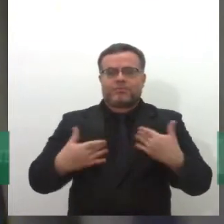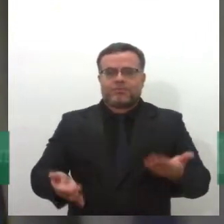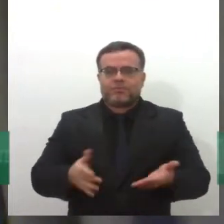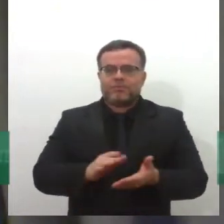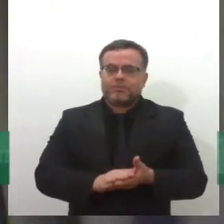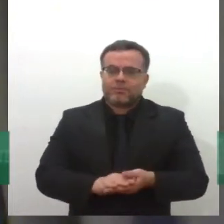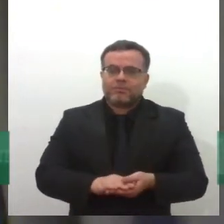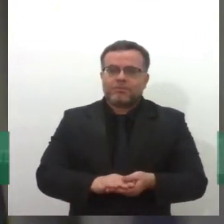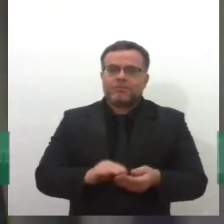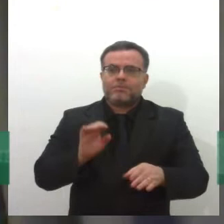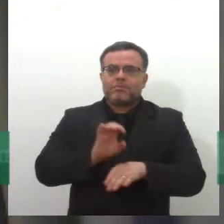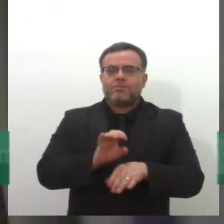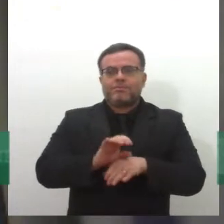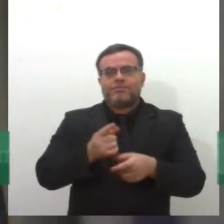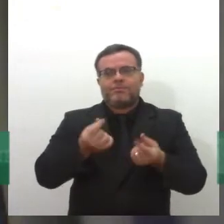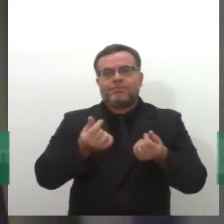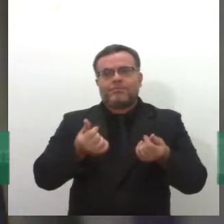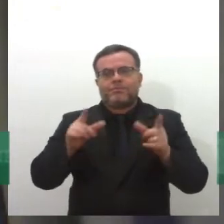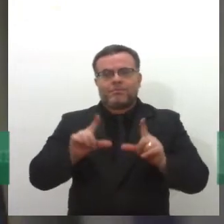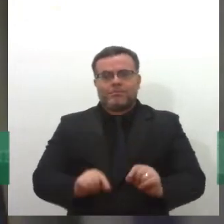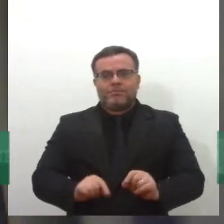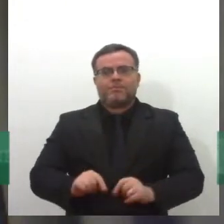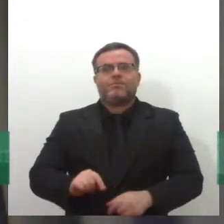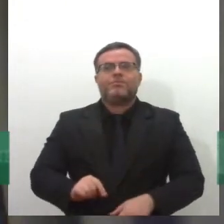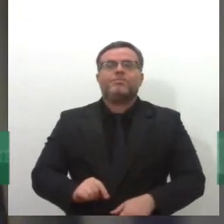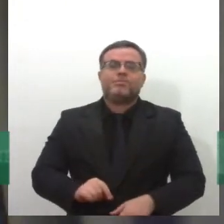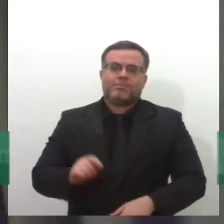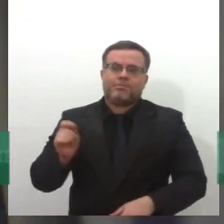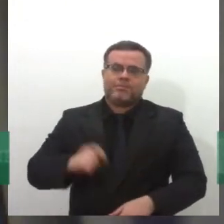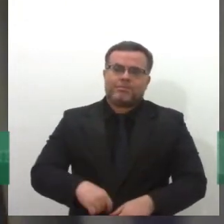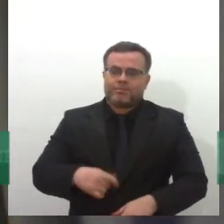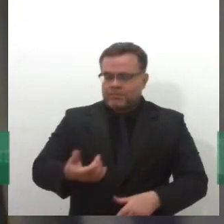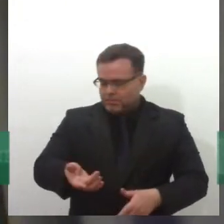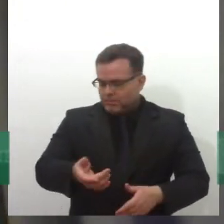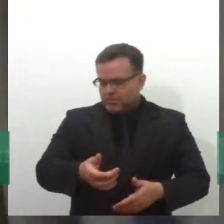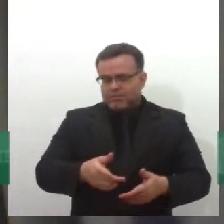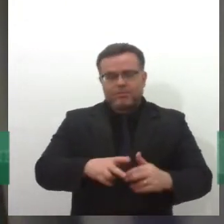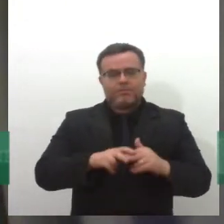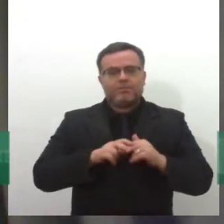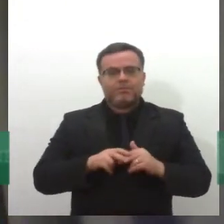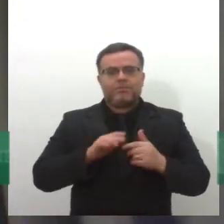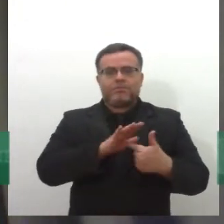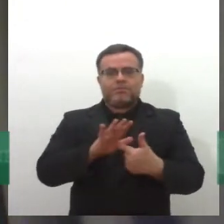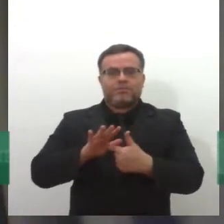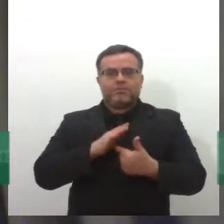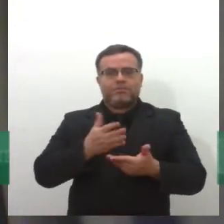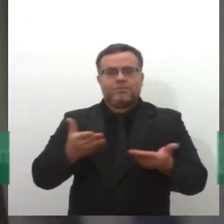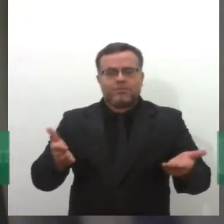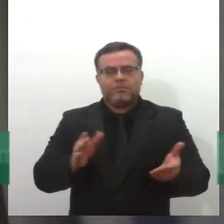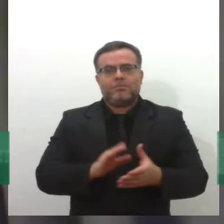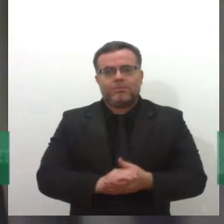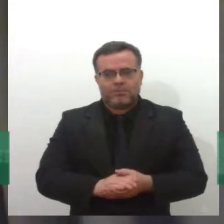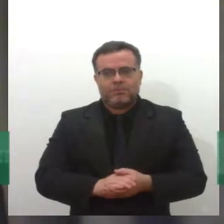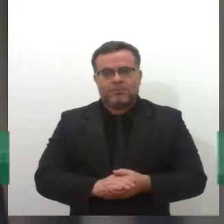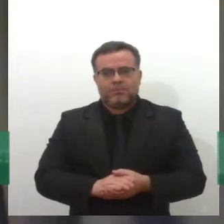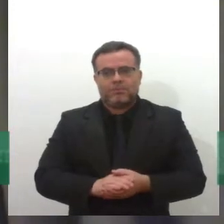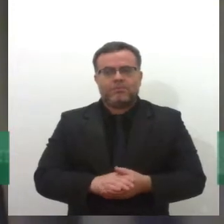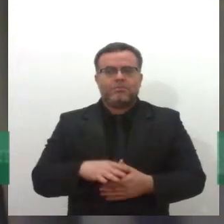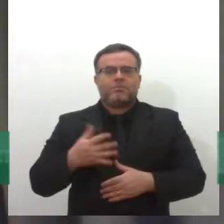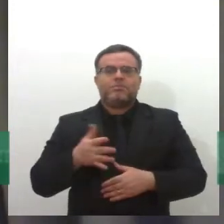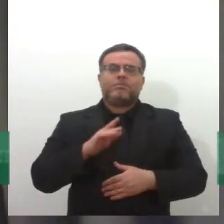México, têm uma tributação muito inferior, no setor de combustíveis, né? O Brasil tributa aí de 50, quase de